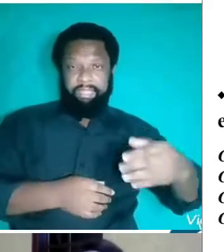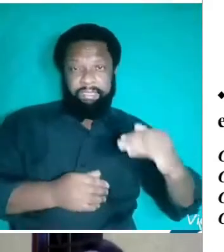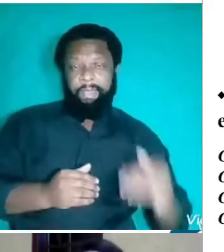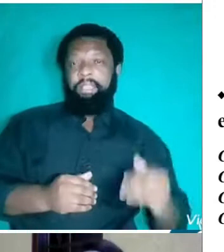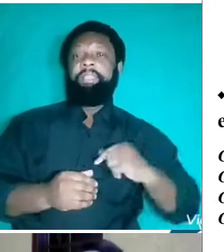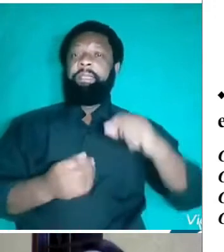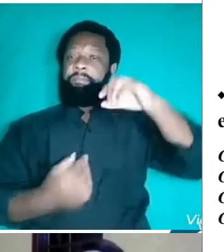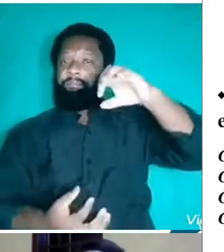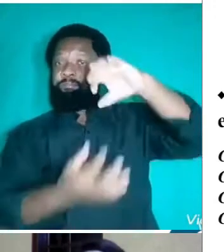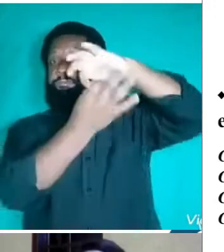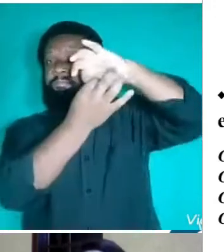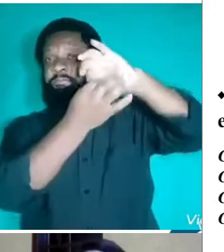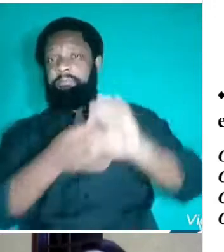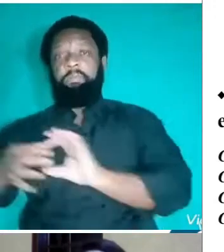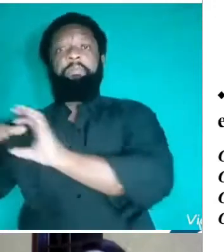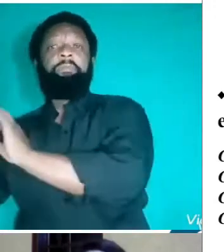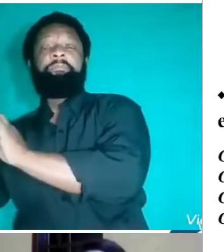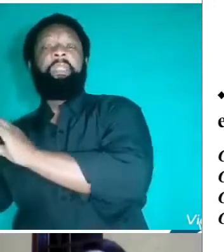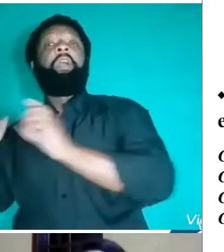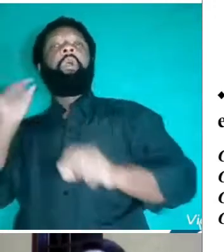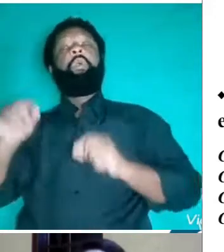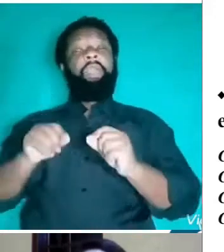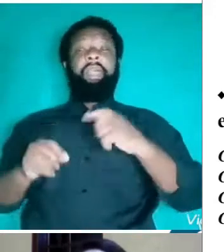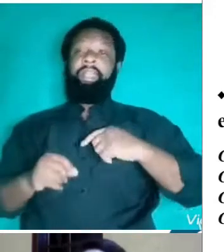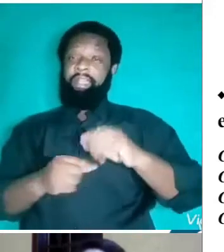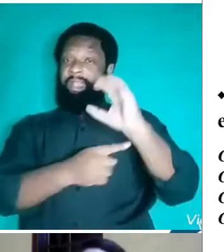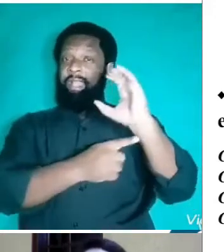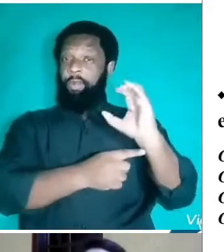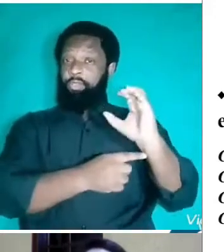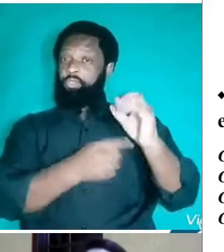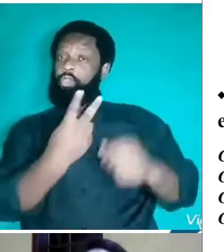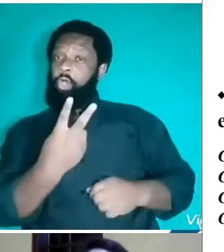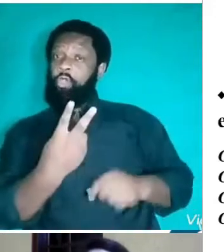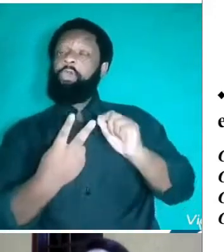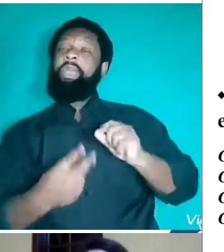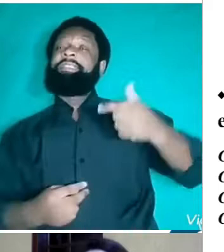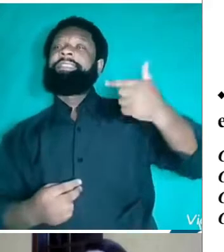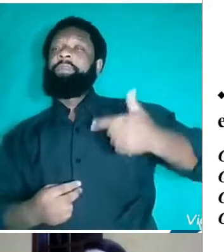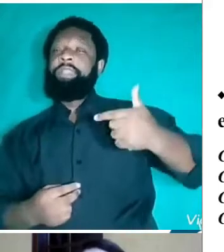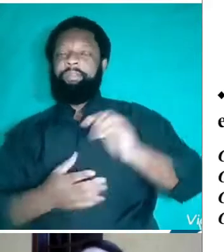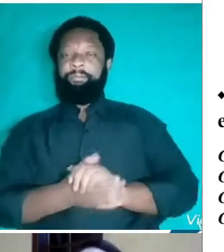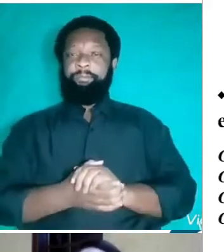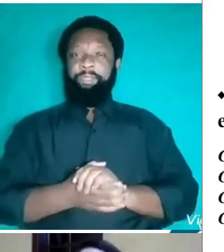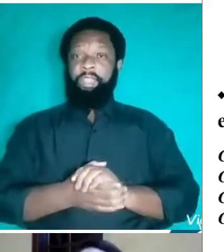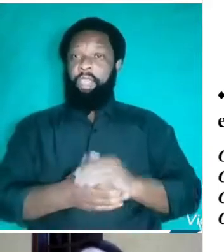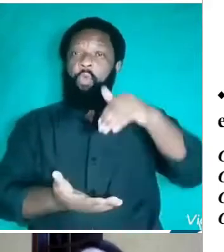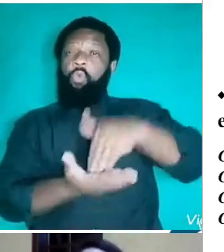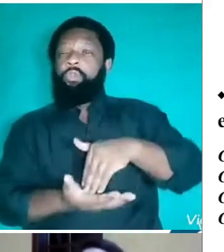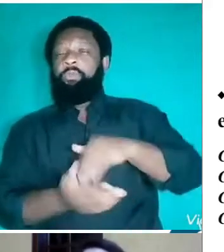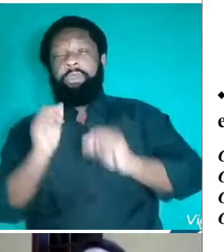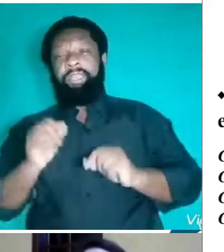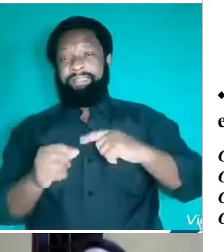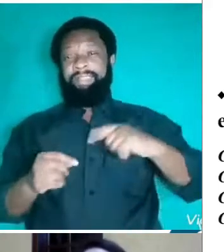está ligado ao de cima e ao do lado, ó. Então, são 2 carbonos. Secundário, então, né? E esse